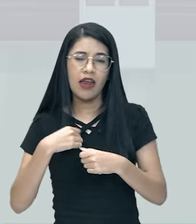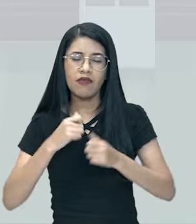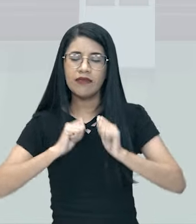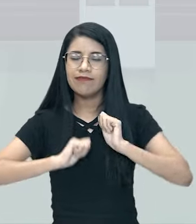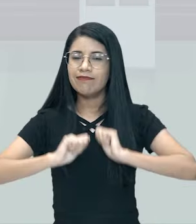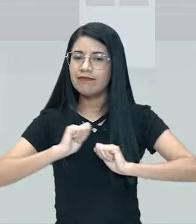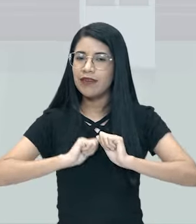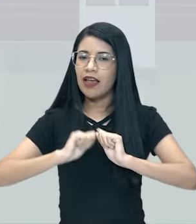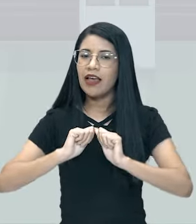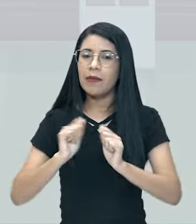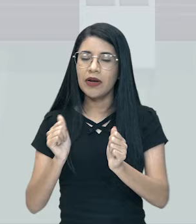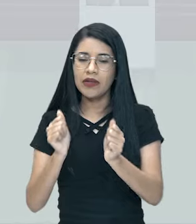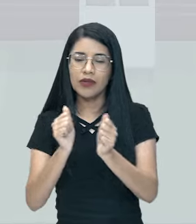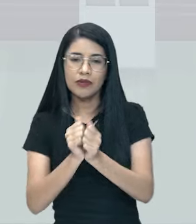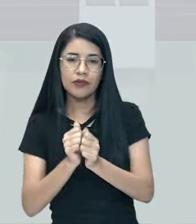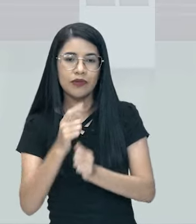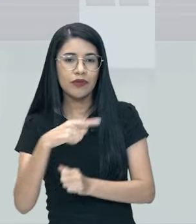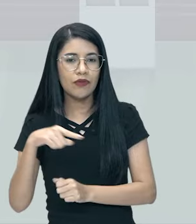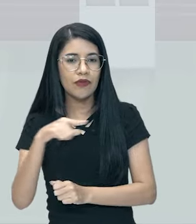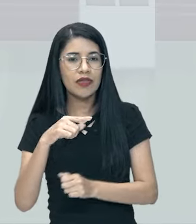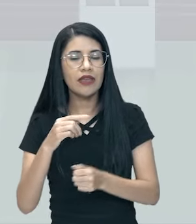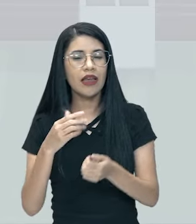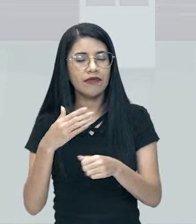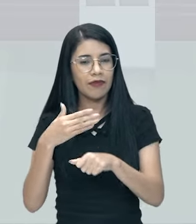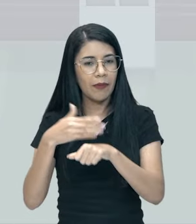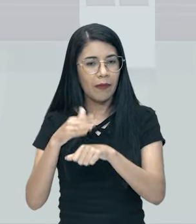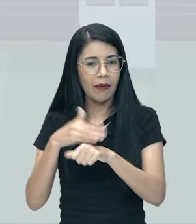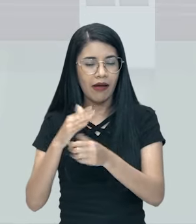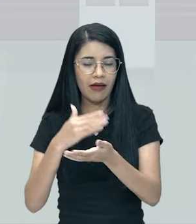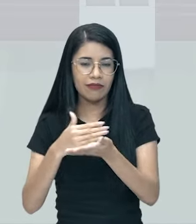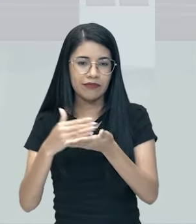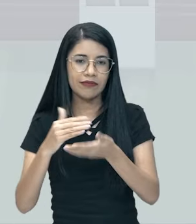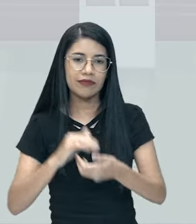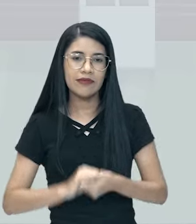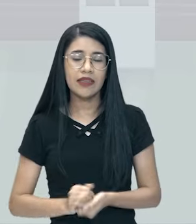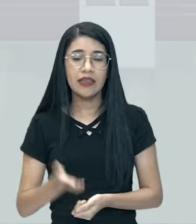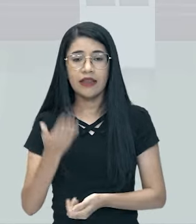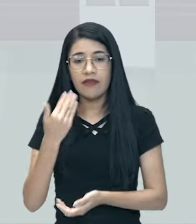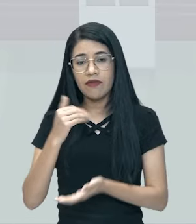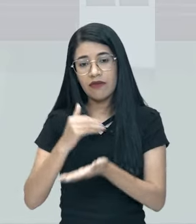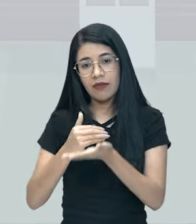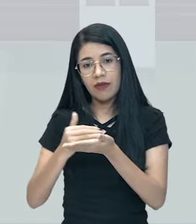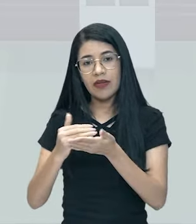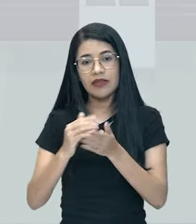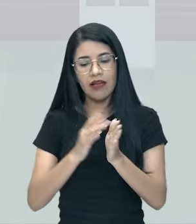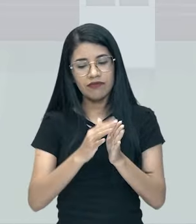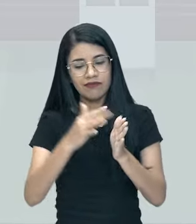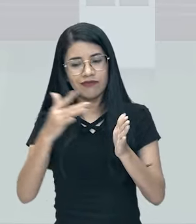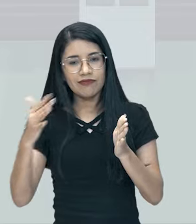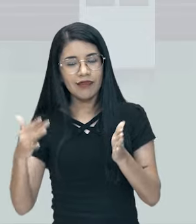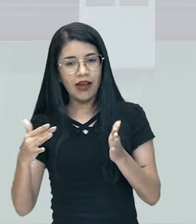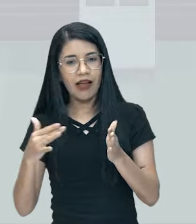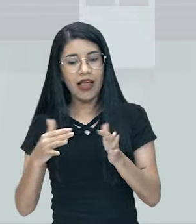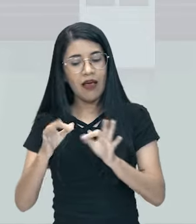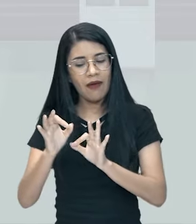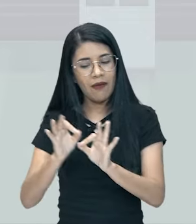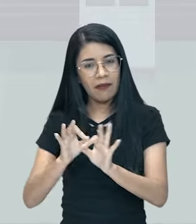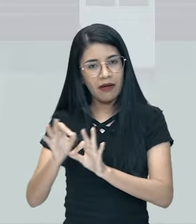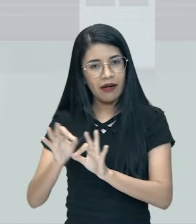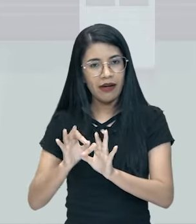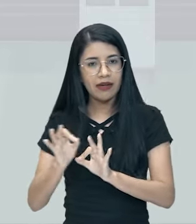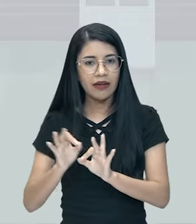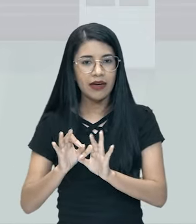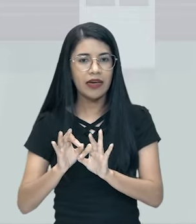ansiosa para embarcar nela com todos vocês. Vamos começar esta jornada? Prepare-se